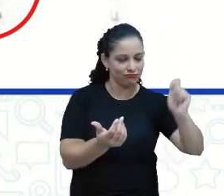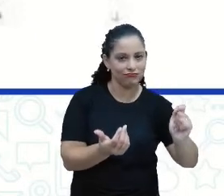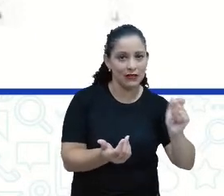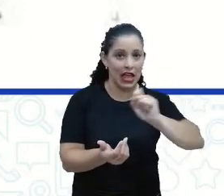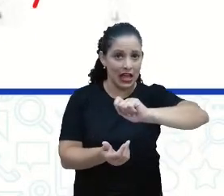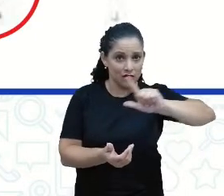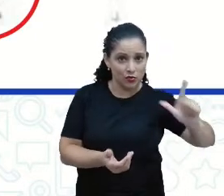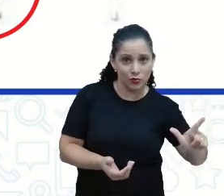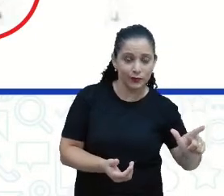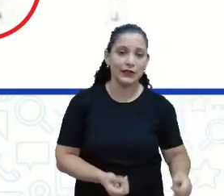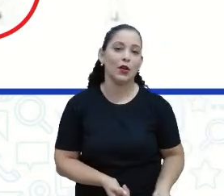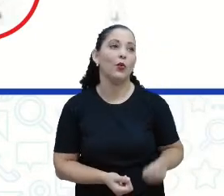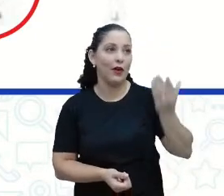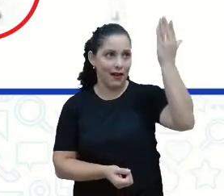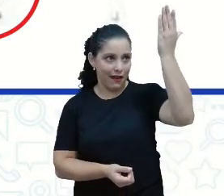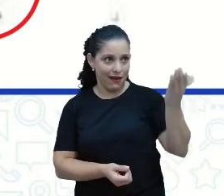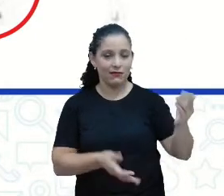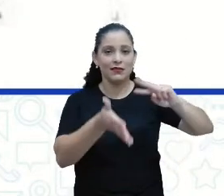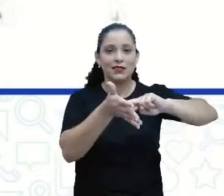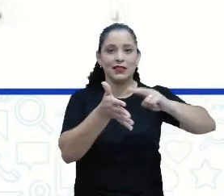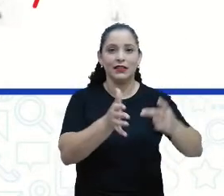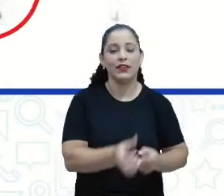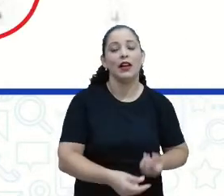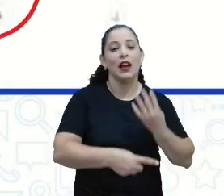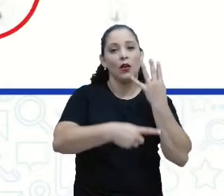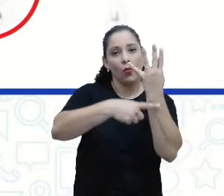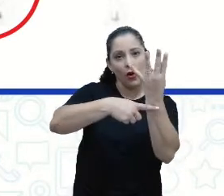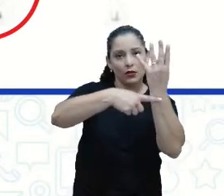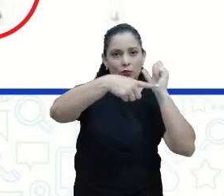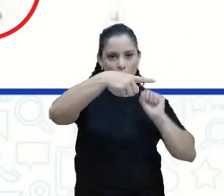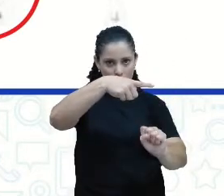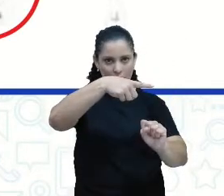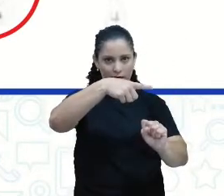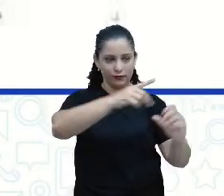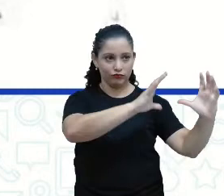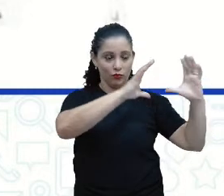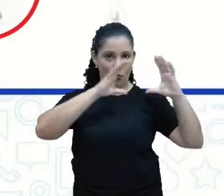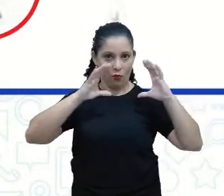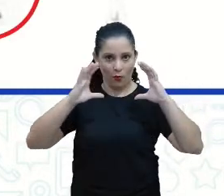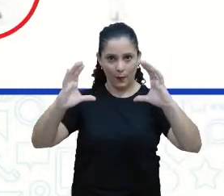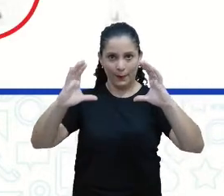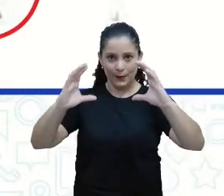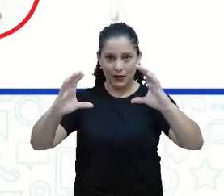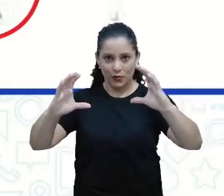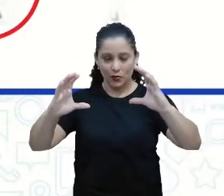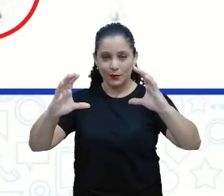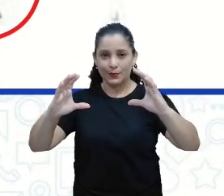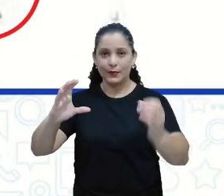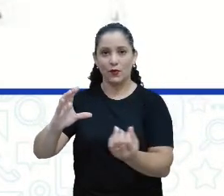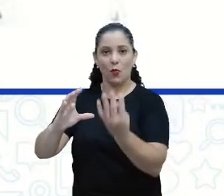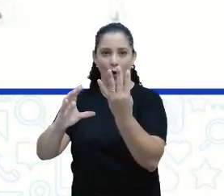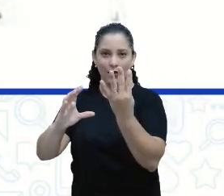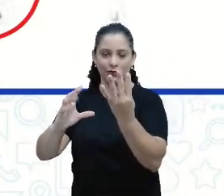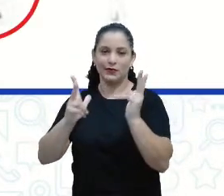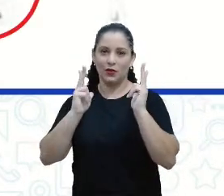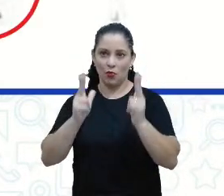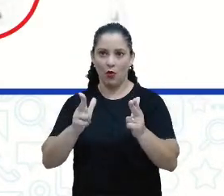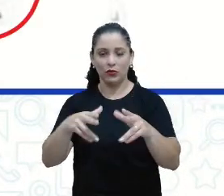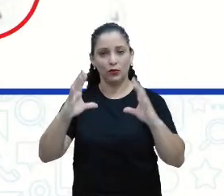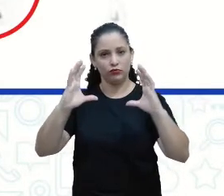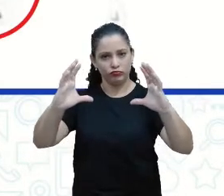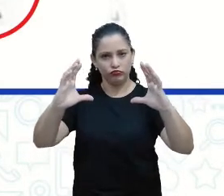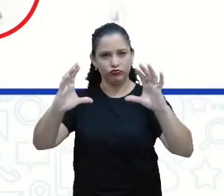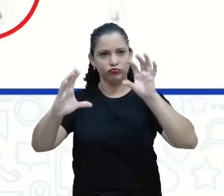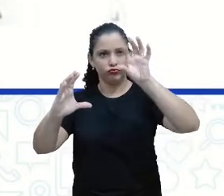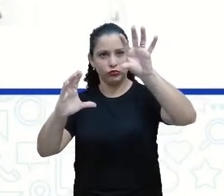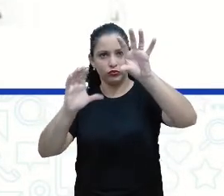fração 4/8, certo? No círculo do meio, a gente dividiu o círculo em 4 partes iguais.